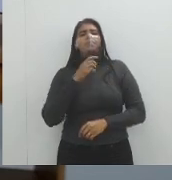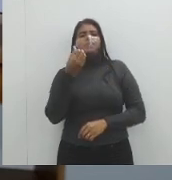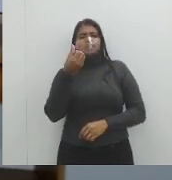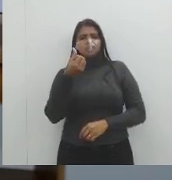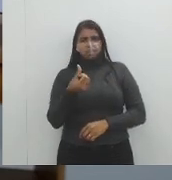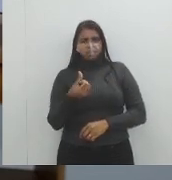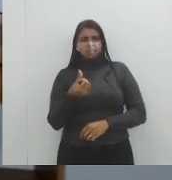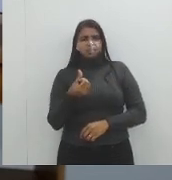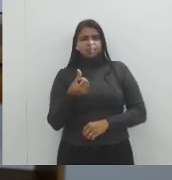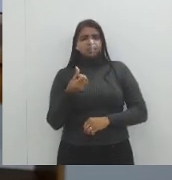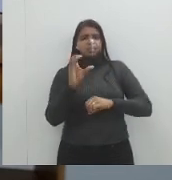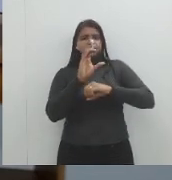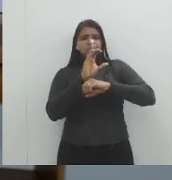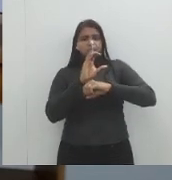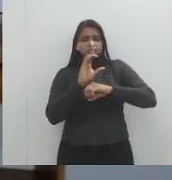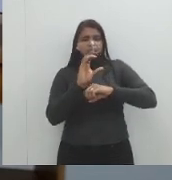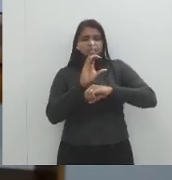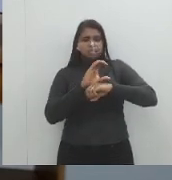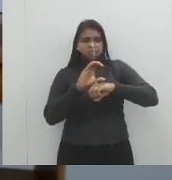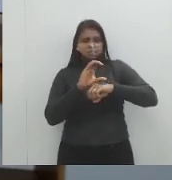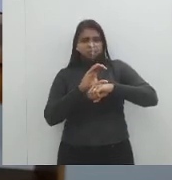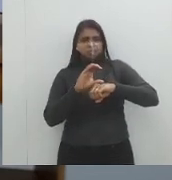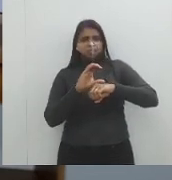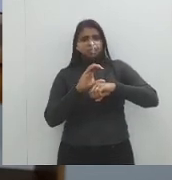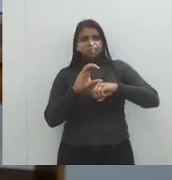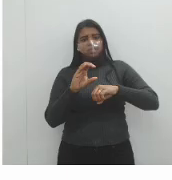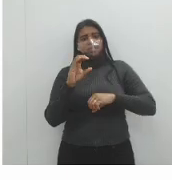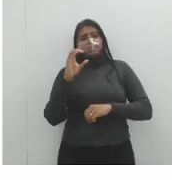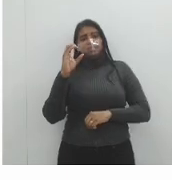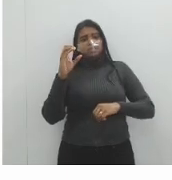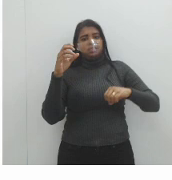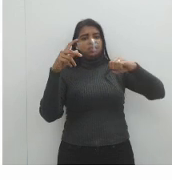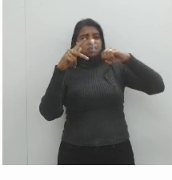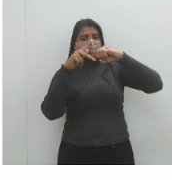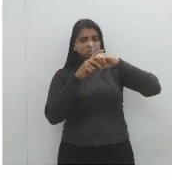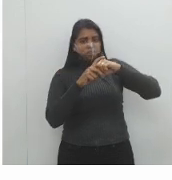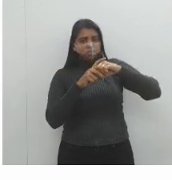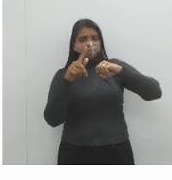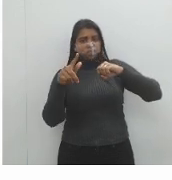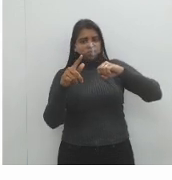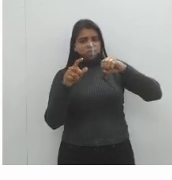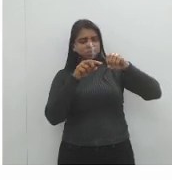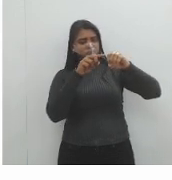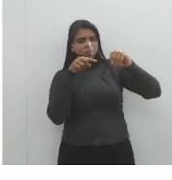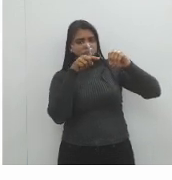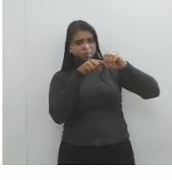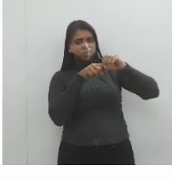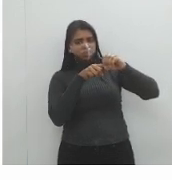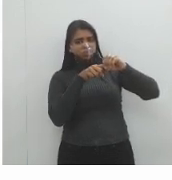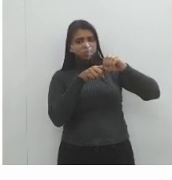6 carbonos, quem é que tem 6 prótons no seu núcleo? É o átomo de